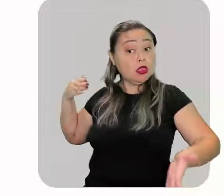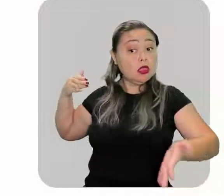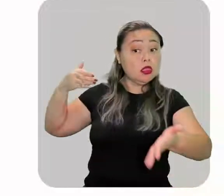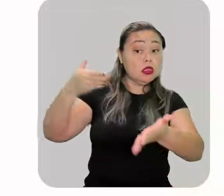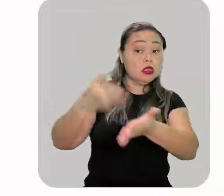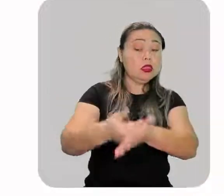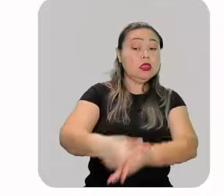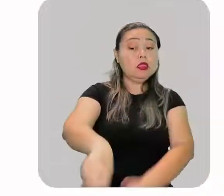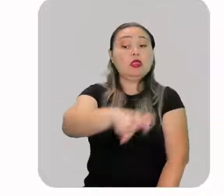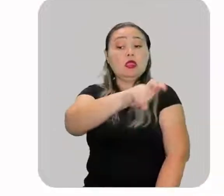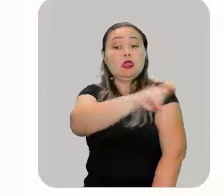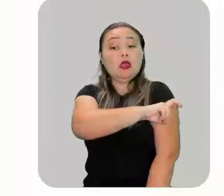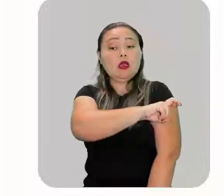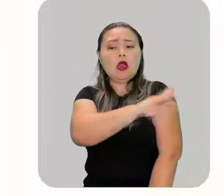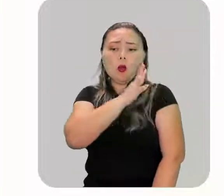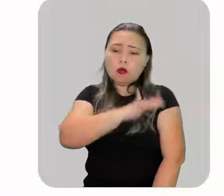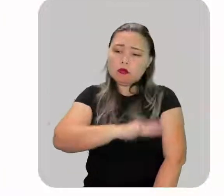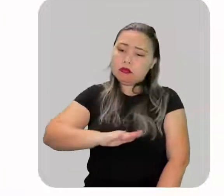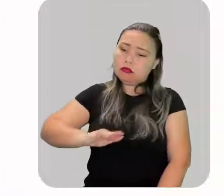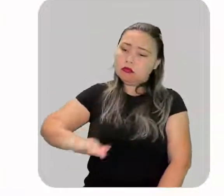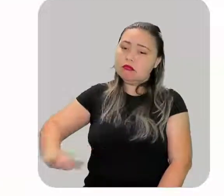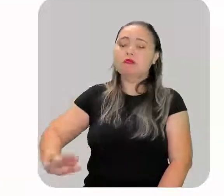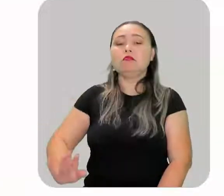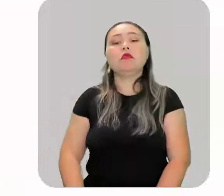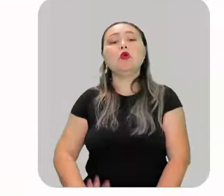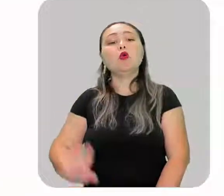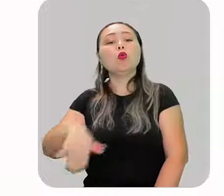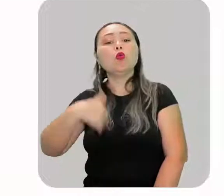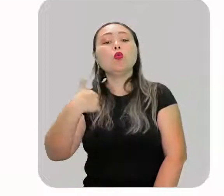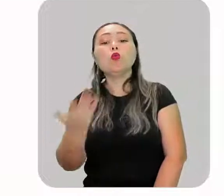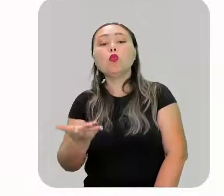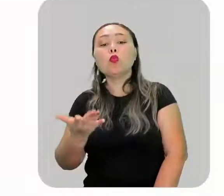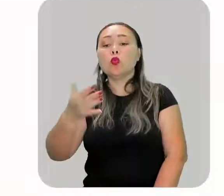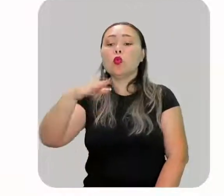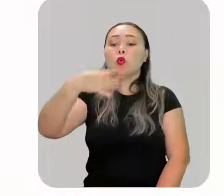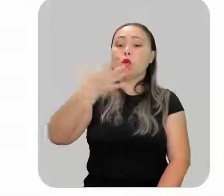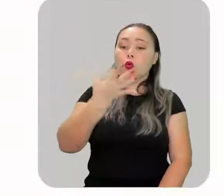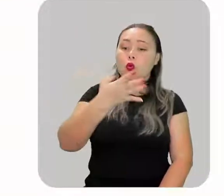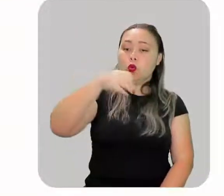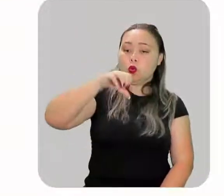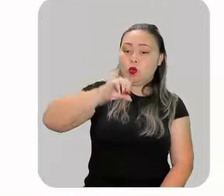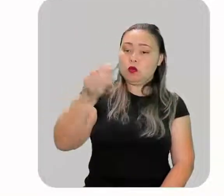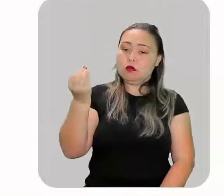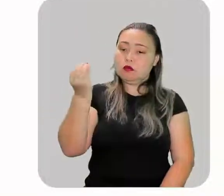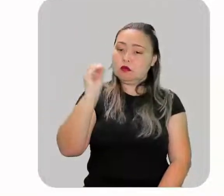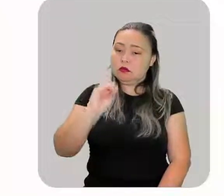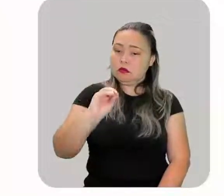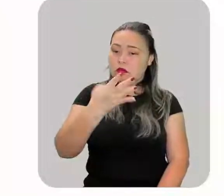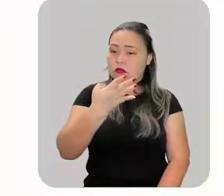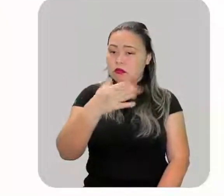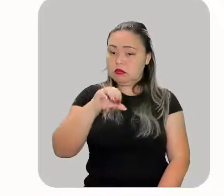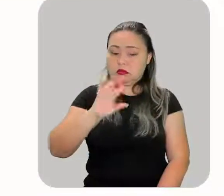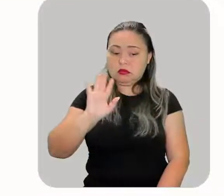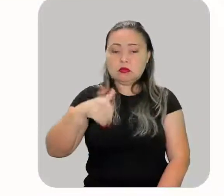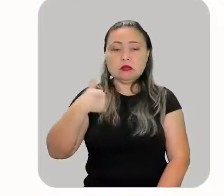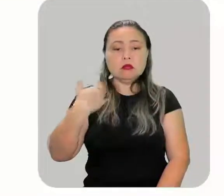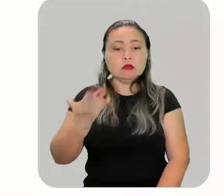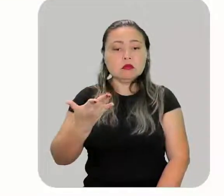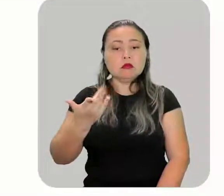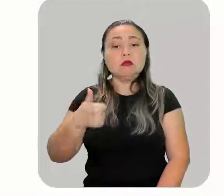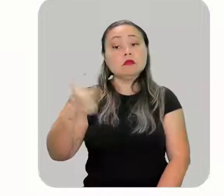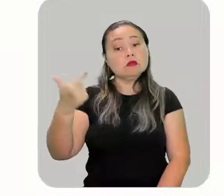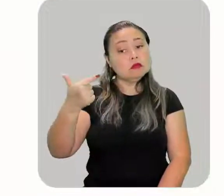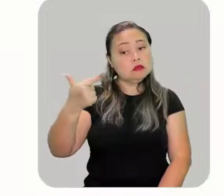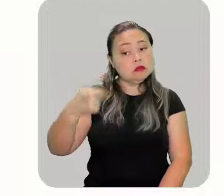tá bom? Ensino fundamental 1. Ah, eu sei qual é o número, né? Olha lá, 49, né? Agora no ensino